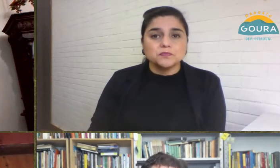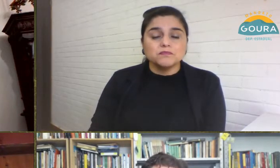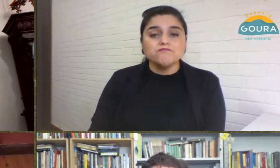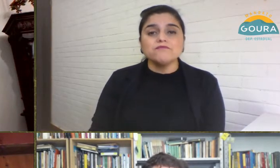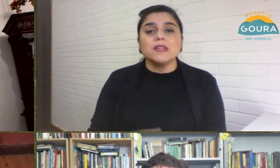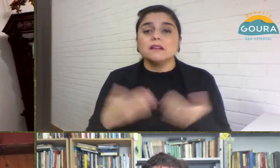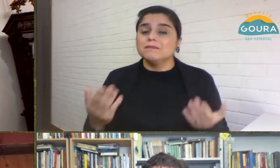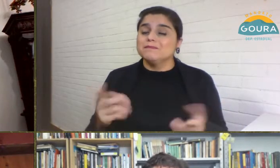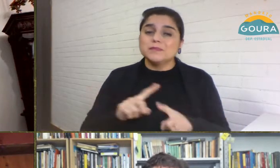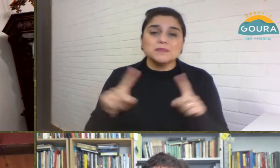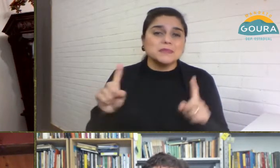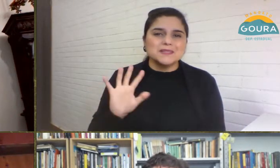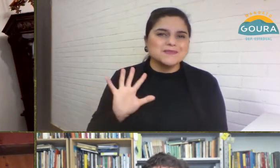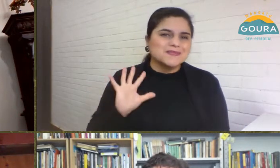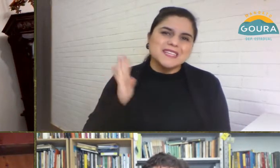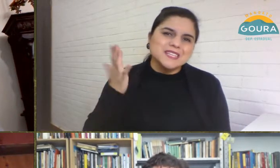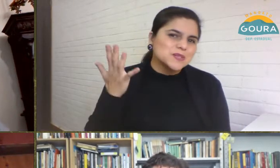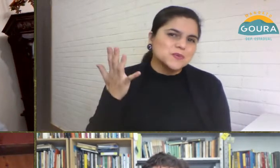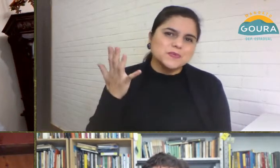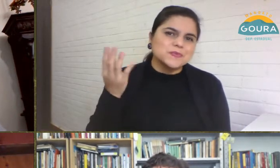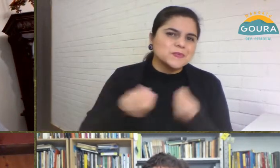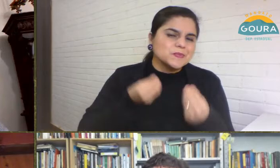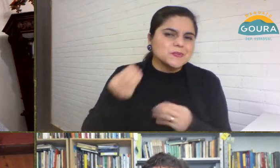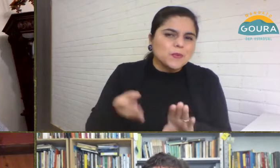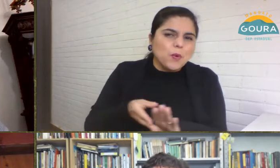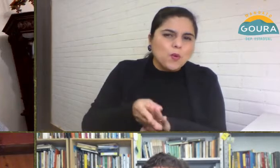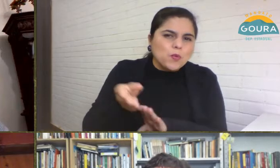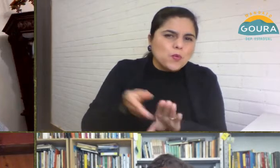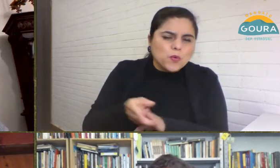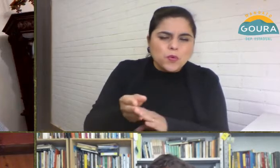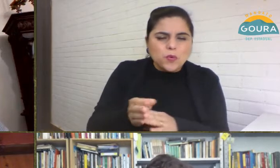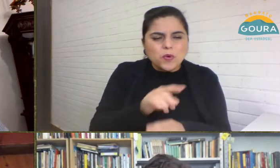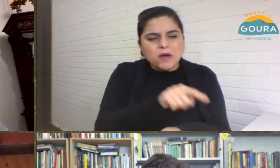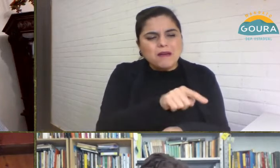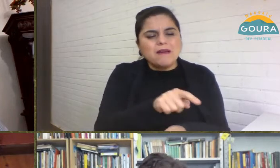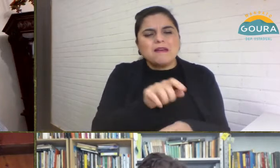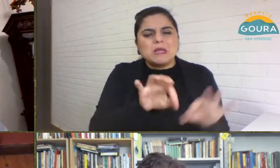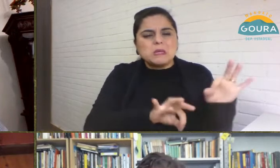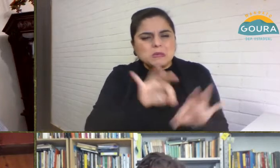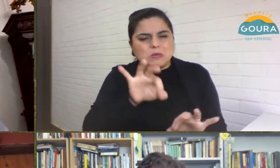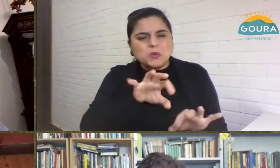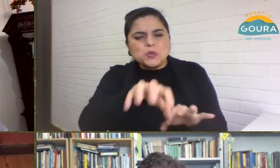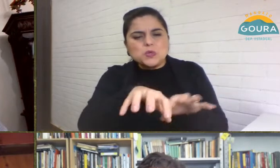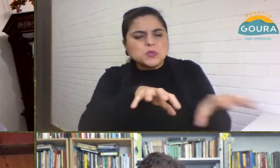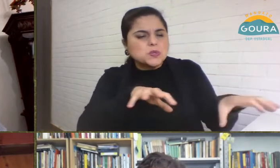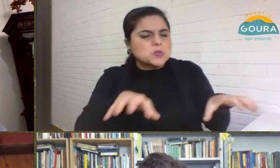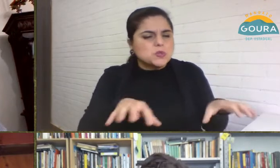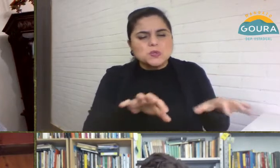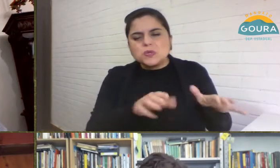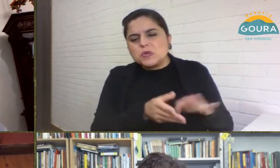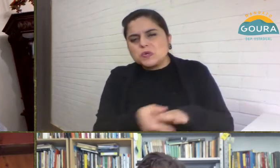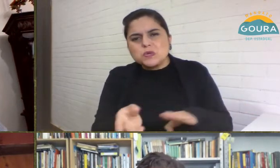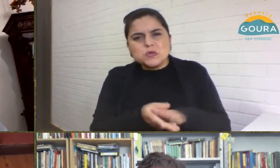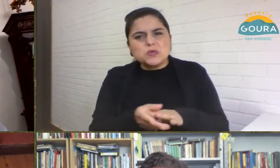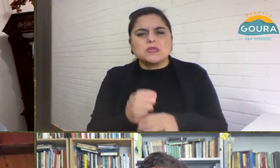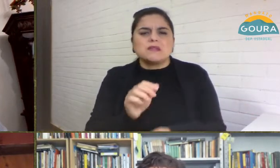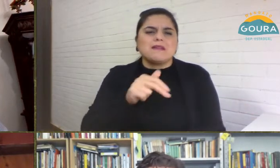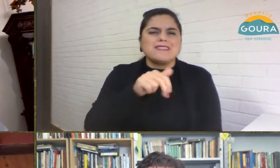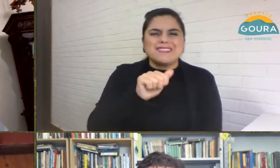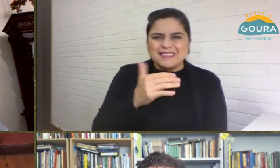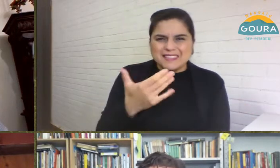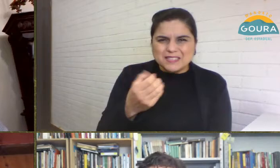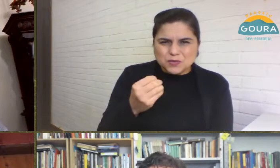também pelas orientações dos organismos que no âmbito das Nações Unidas e